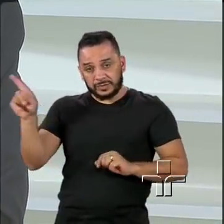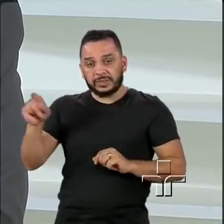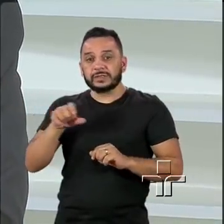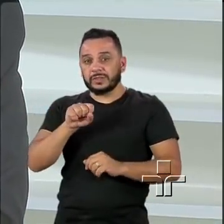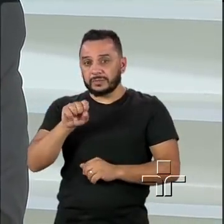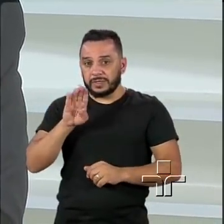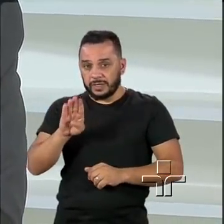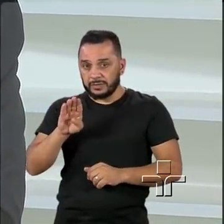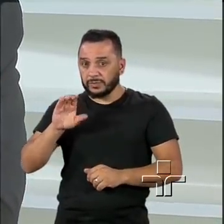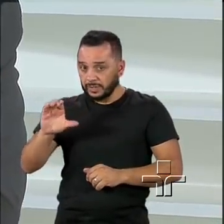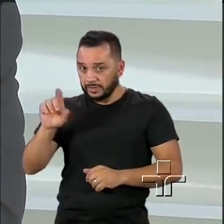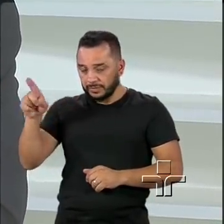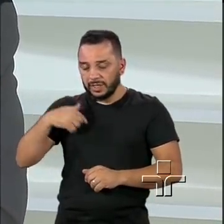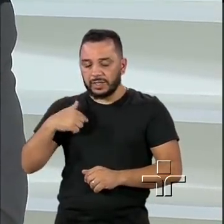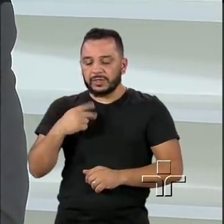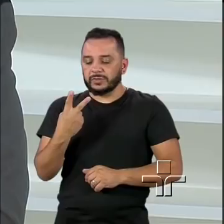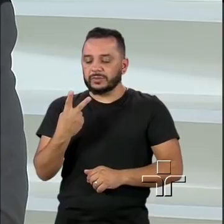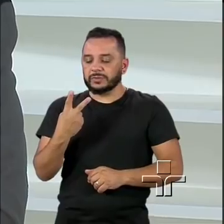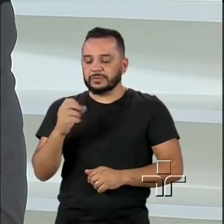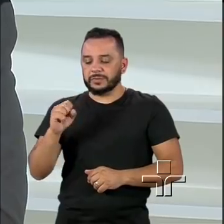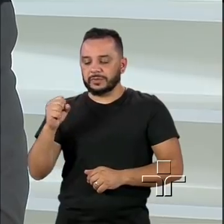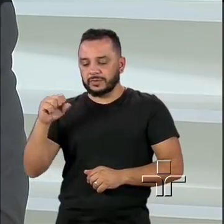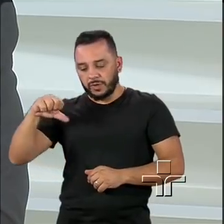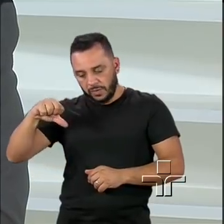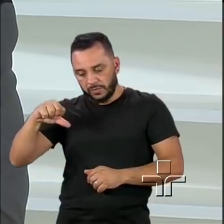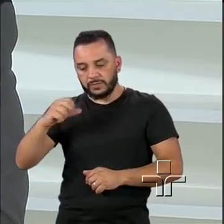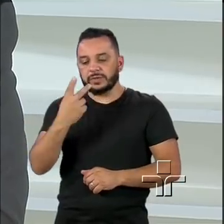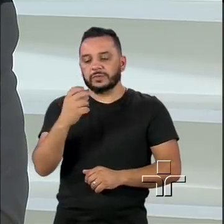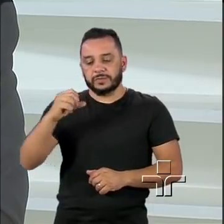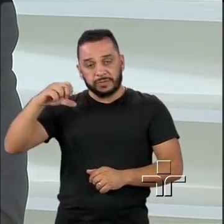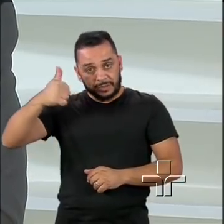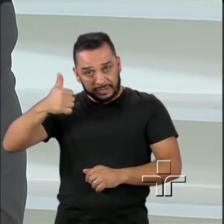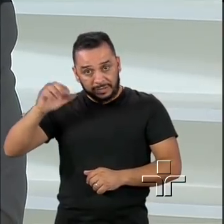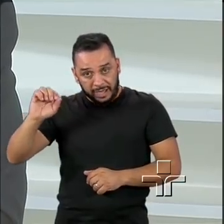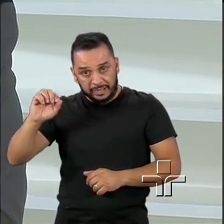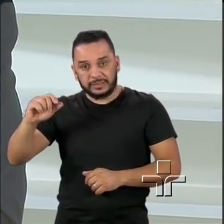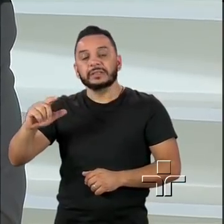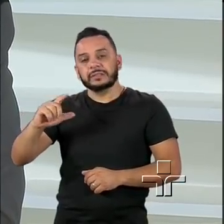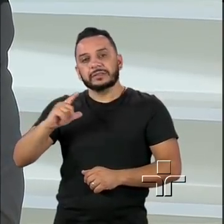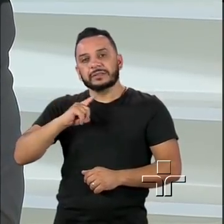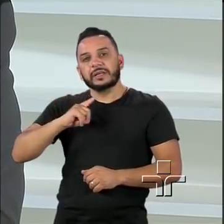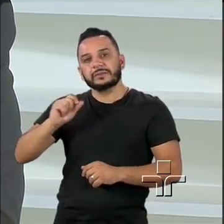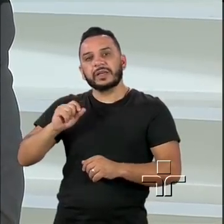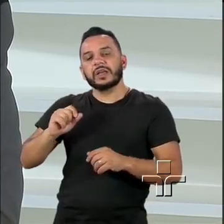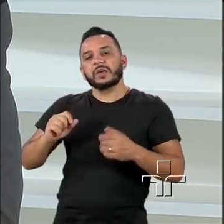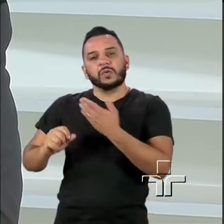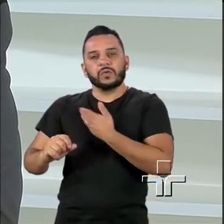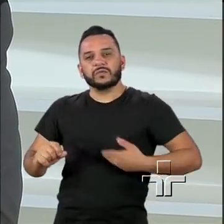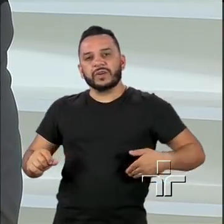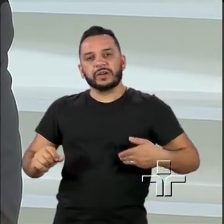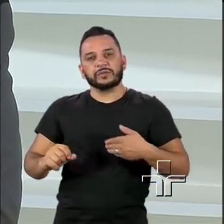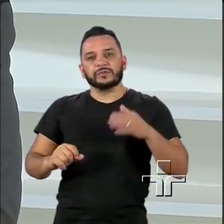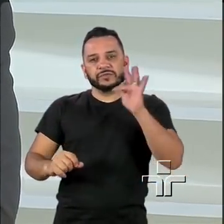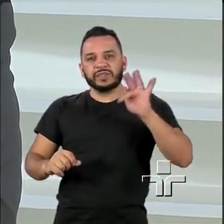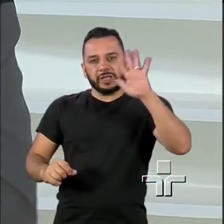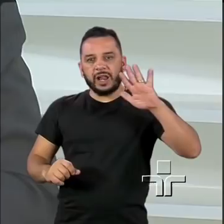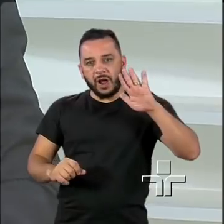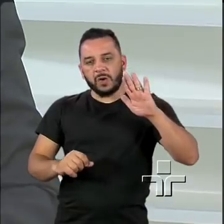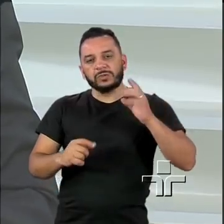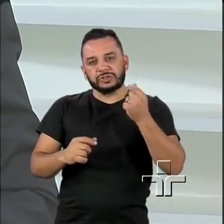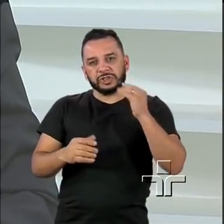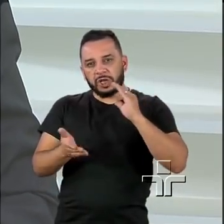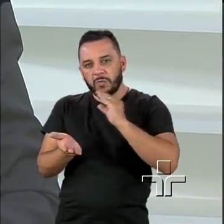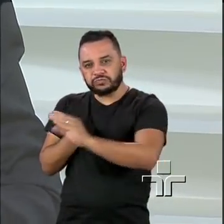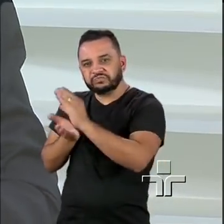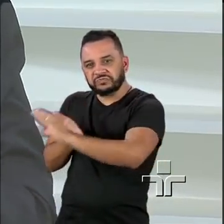Bernardo, 2009 e 2010, São Bernardo foi bastante beneficiada por aportes do governo federal. O Lula estava na presidência. Depois que ele